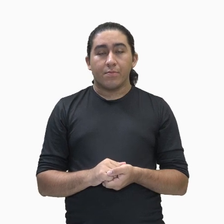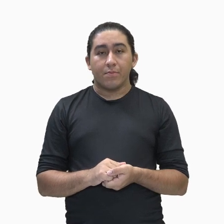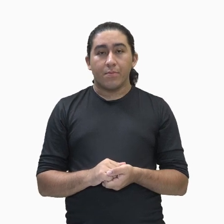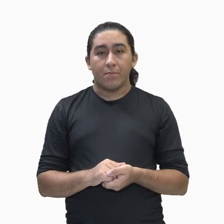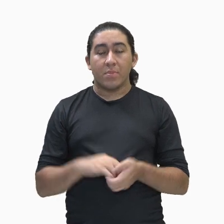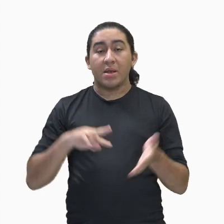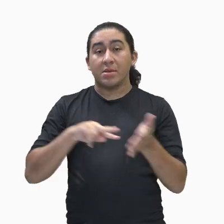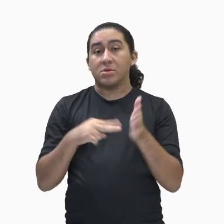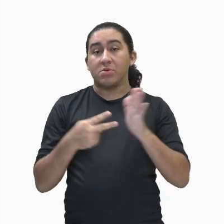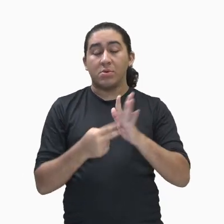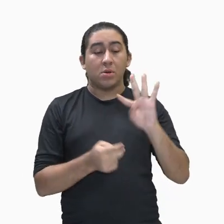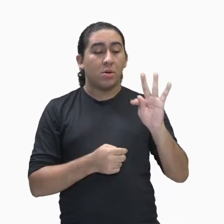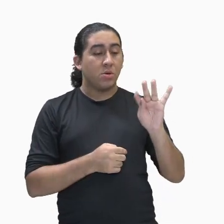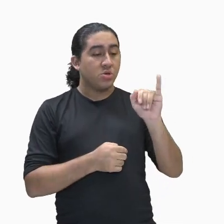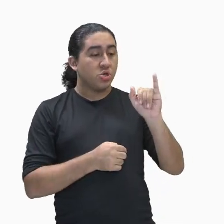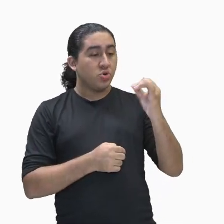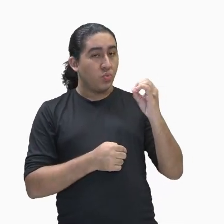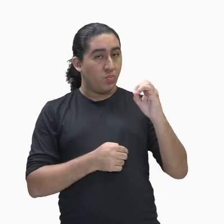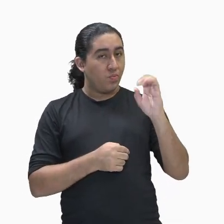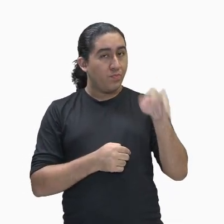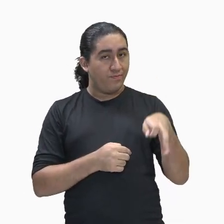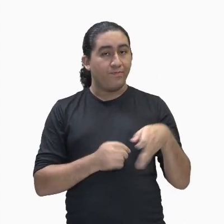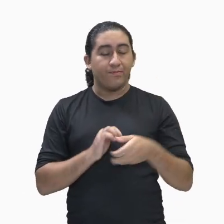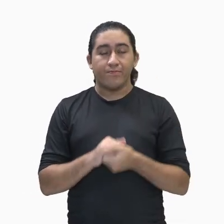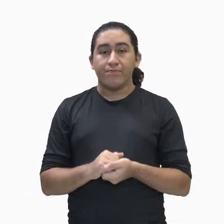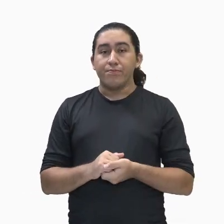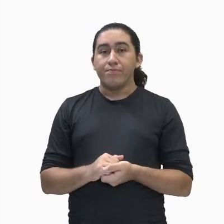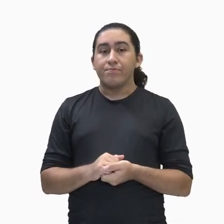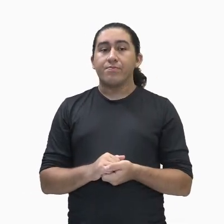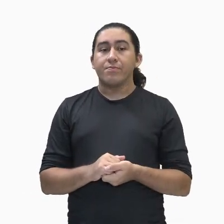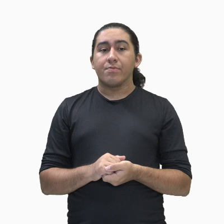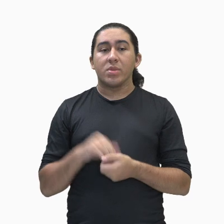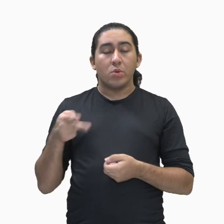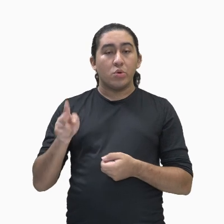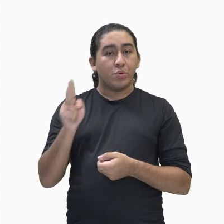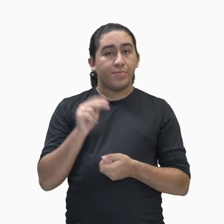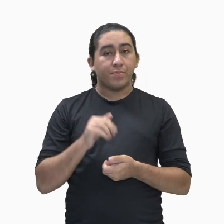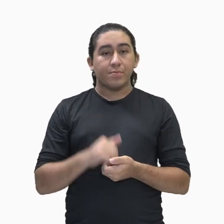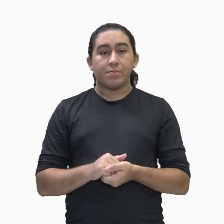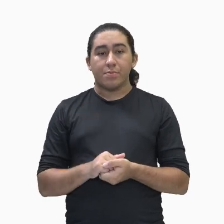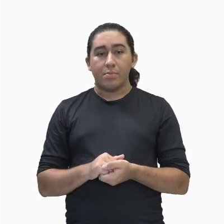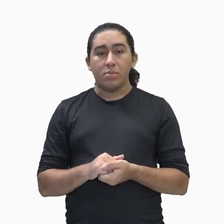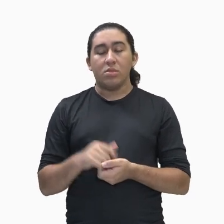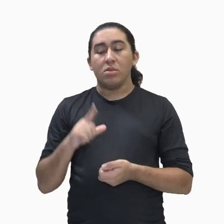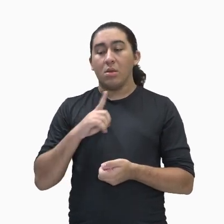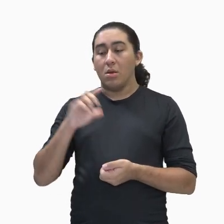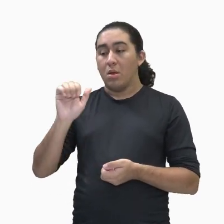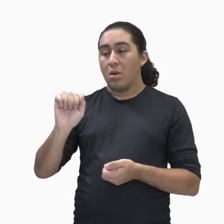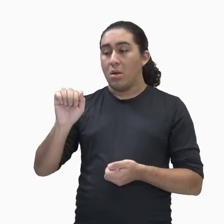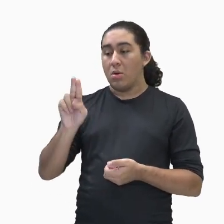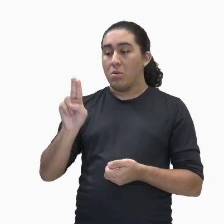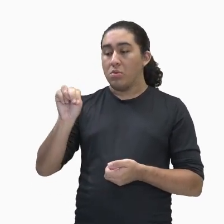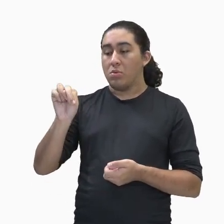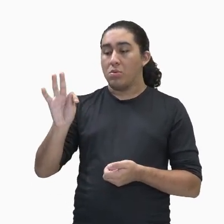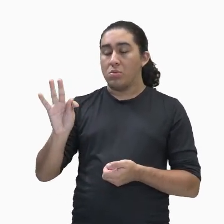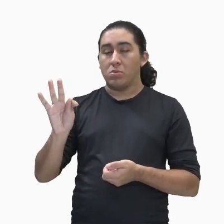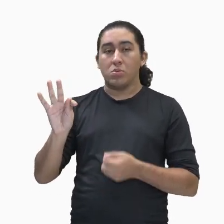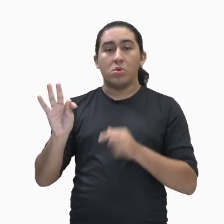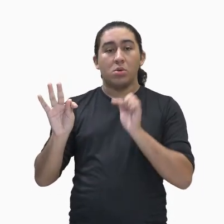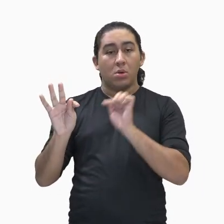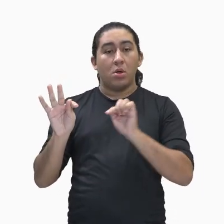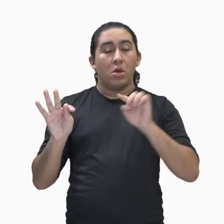Então, nós já vimos o quê? A base familiar, papai, mamãe, os filhos, né? Mother, father, babies, ok? Vimos